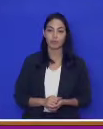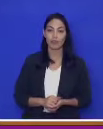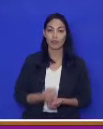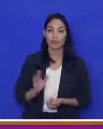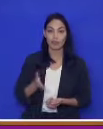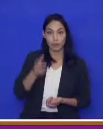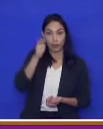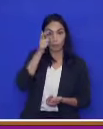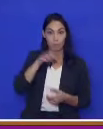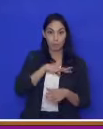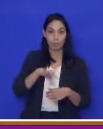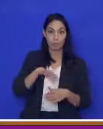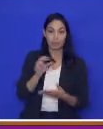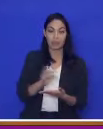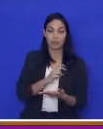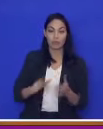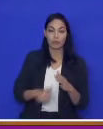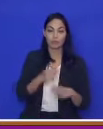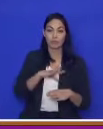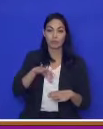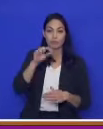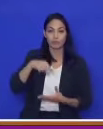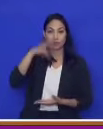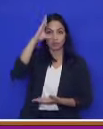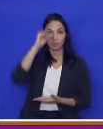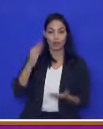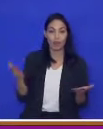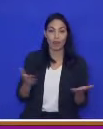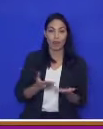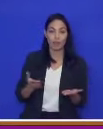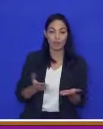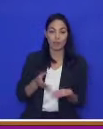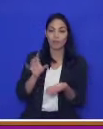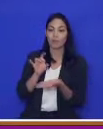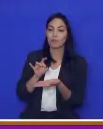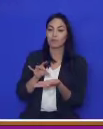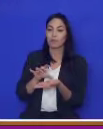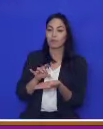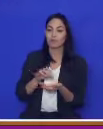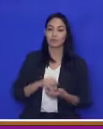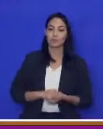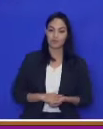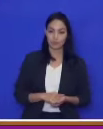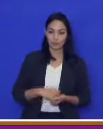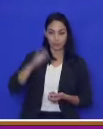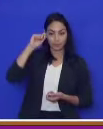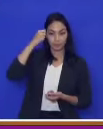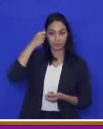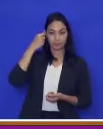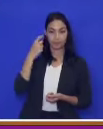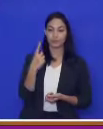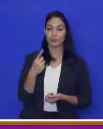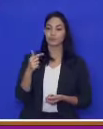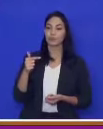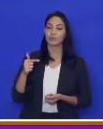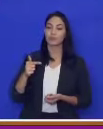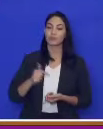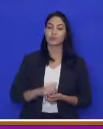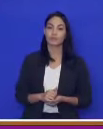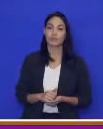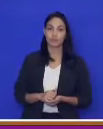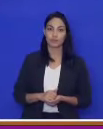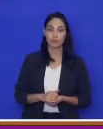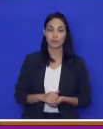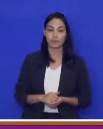Já acompanhamos o sorteio da Quina, o primeiro sorteio da noite. Agora você conferindo o sorteio da Loto Fácil. Bola preta número 17.